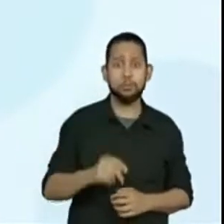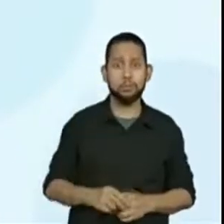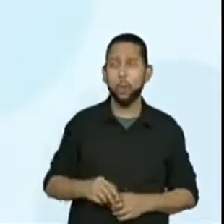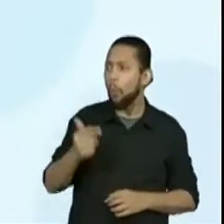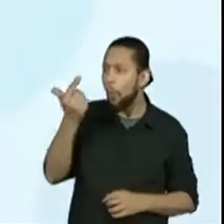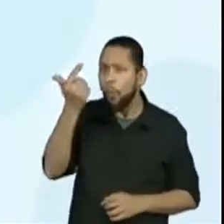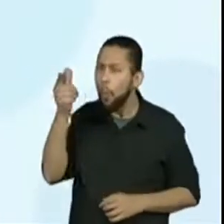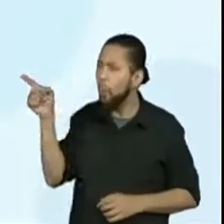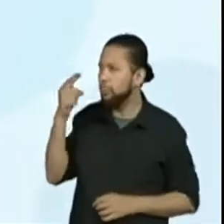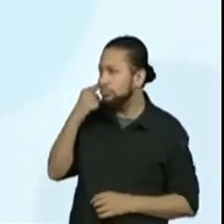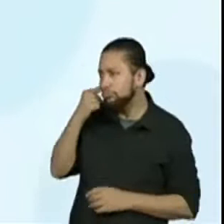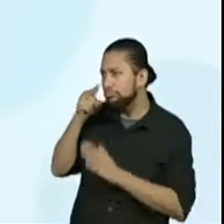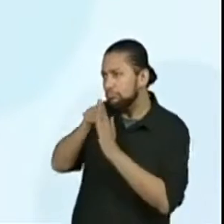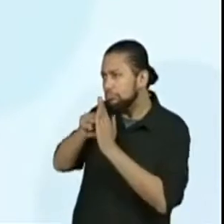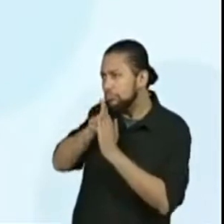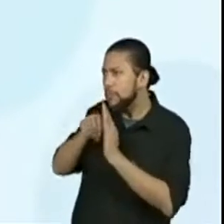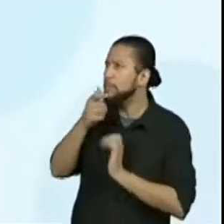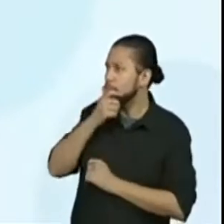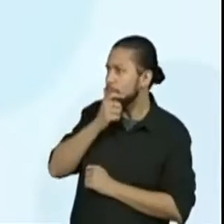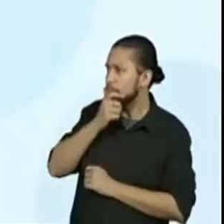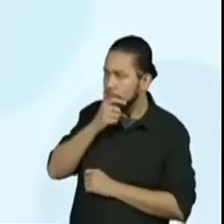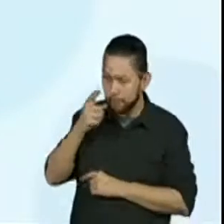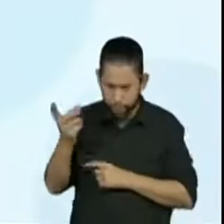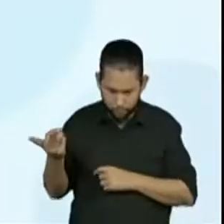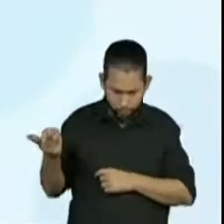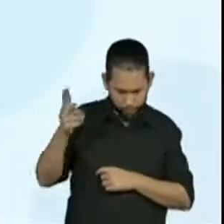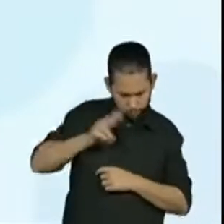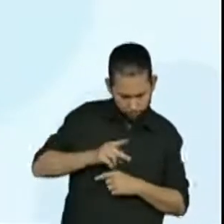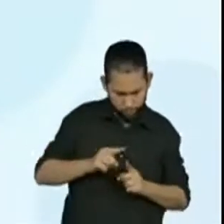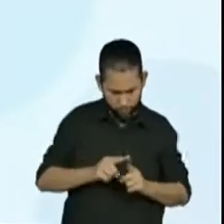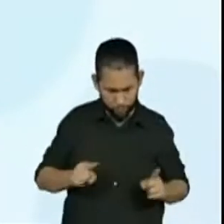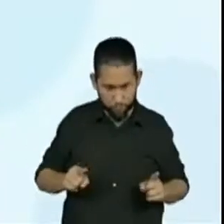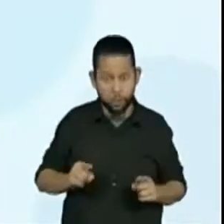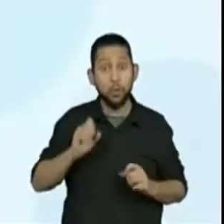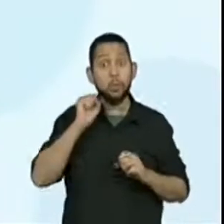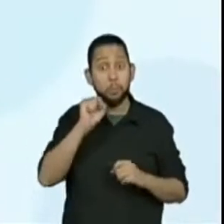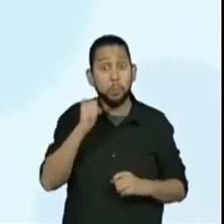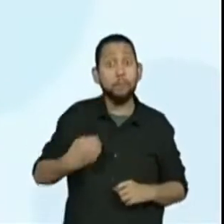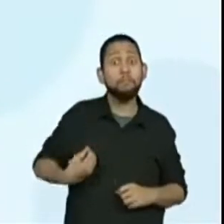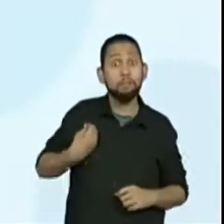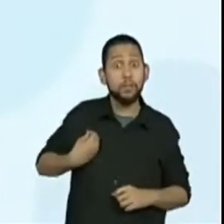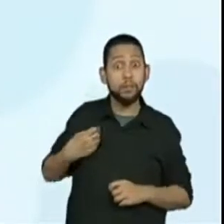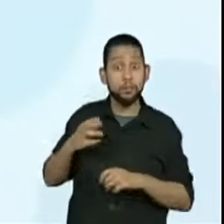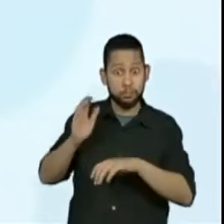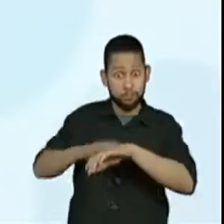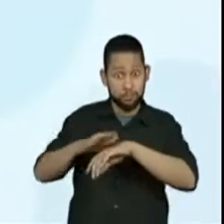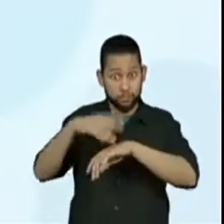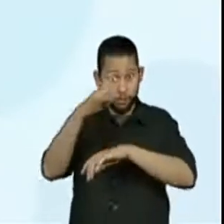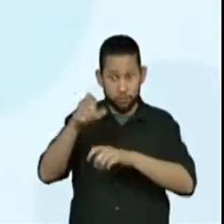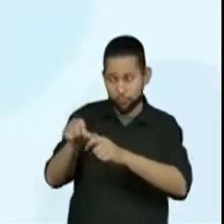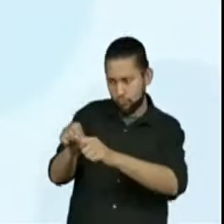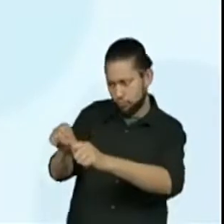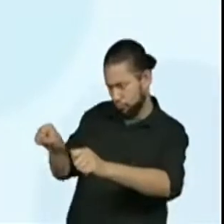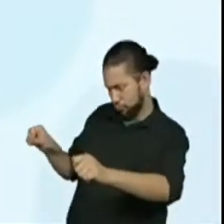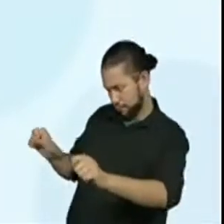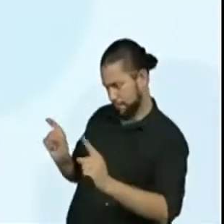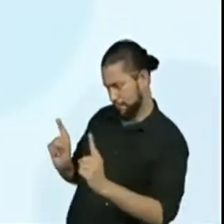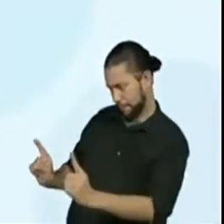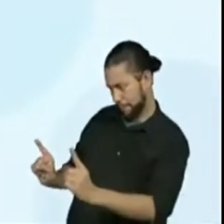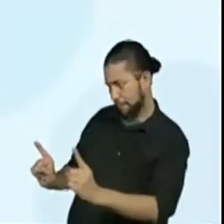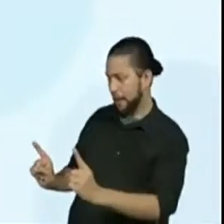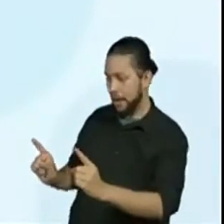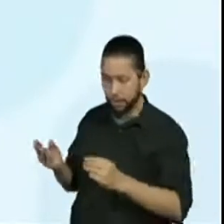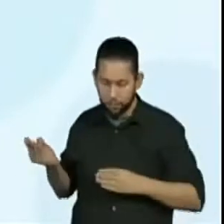outros objetos que vocês já viram, bem grandes, maiores do que uma folha de sulfite, e represente-os nas